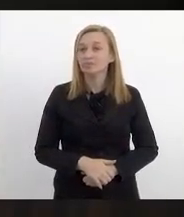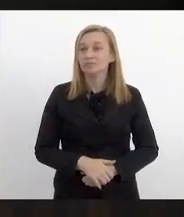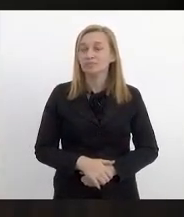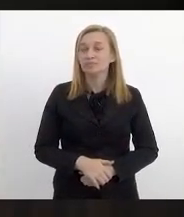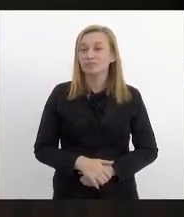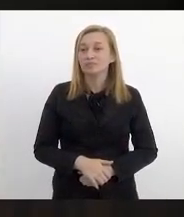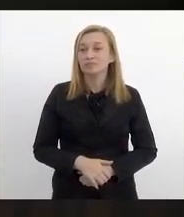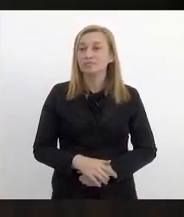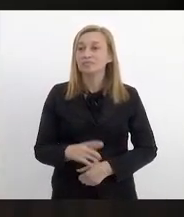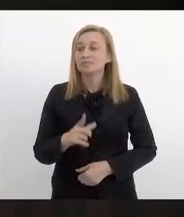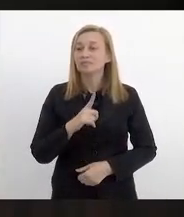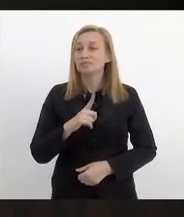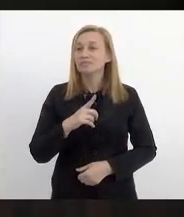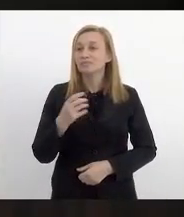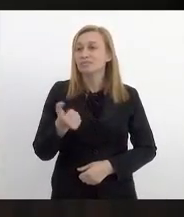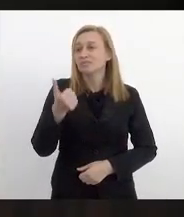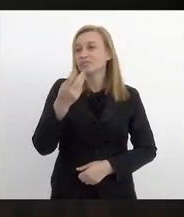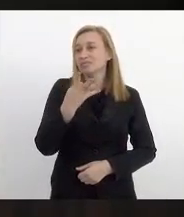Nós tínhamos